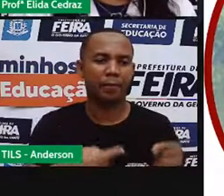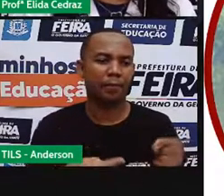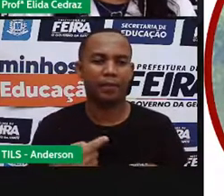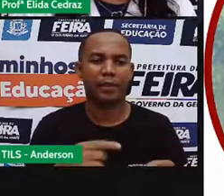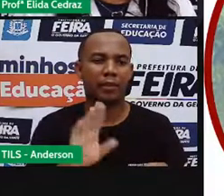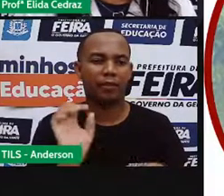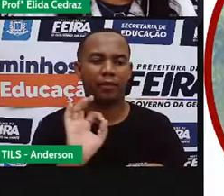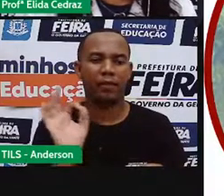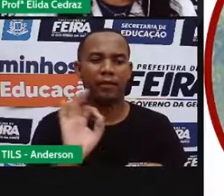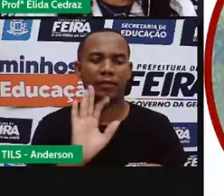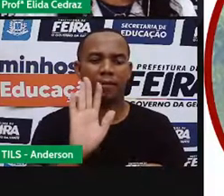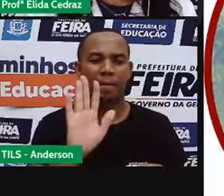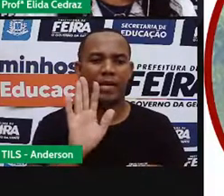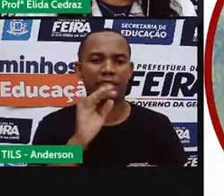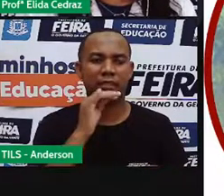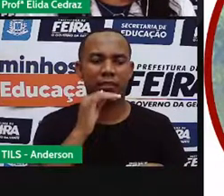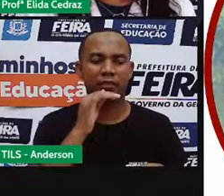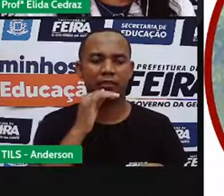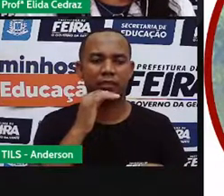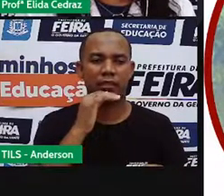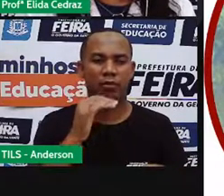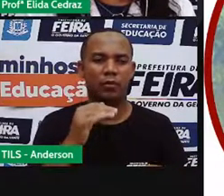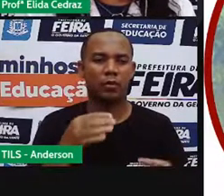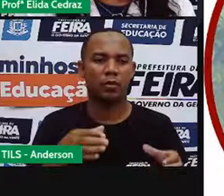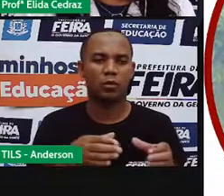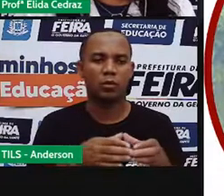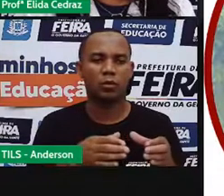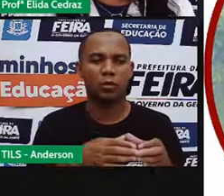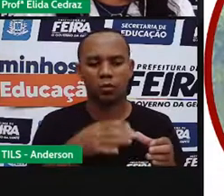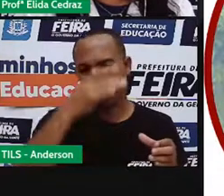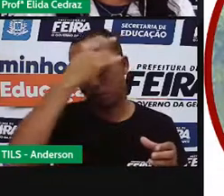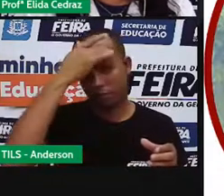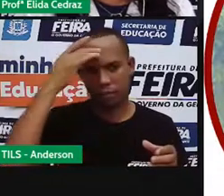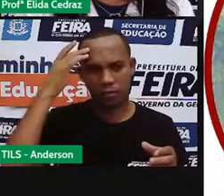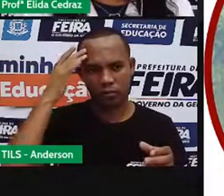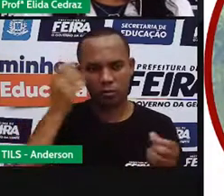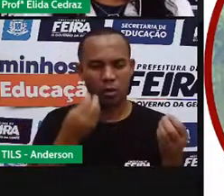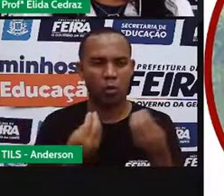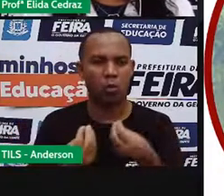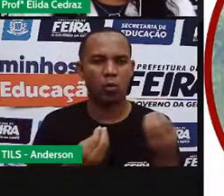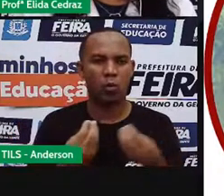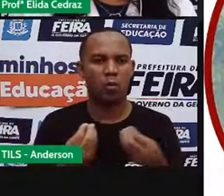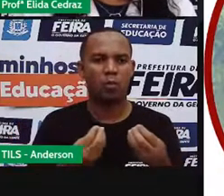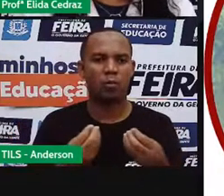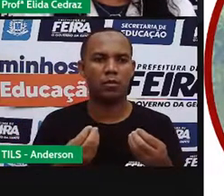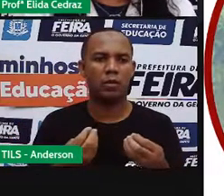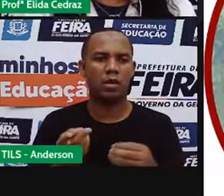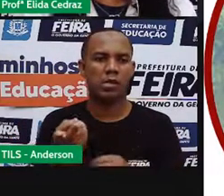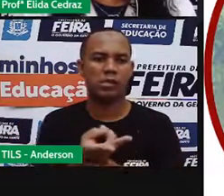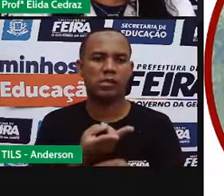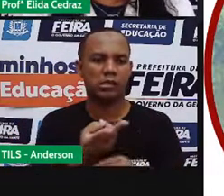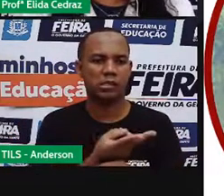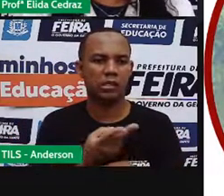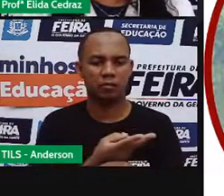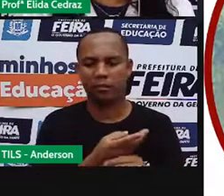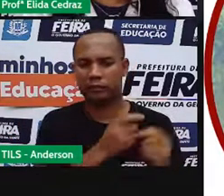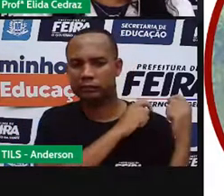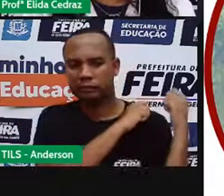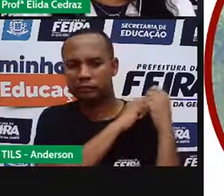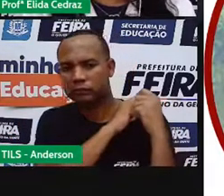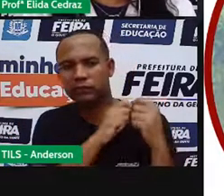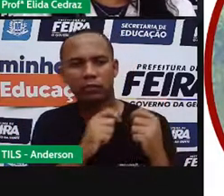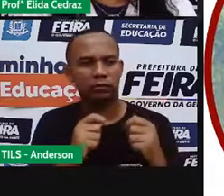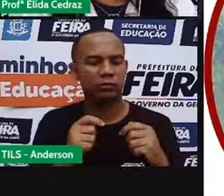guerra carregando suas ferramentas de trabalho. Enxada, foice, gadanho, todas essas